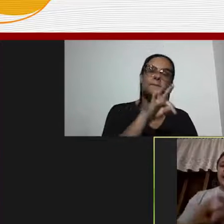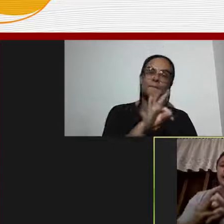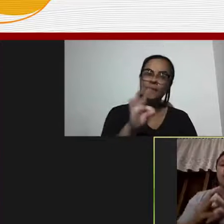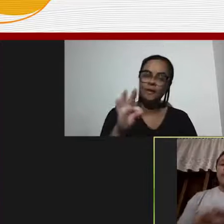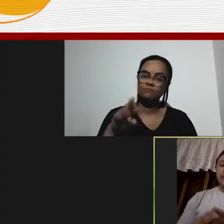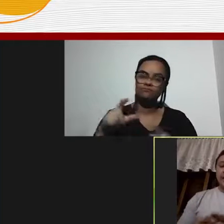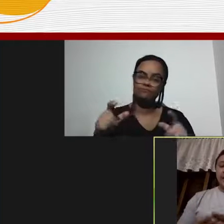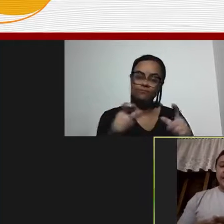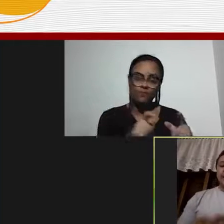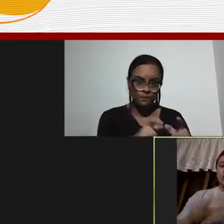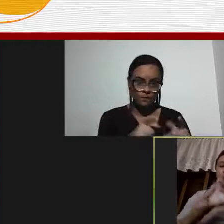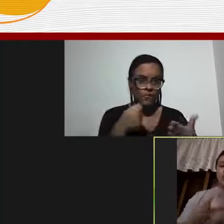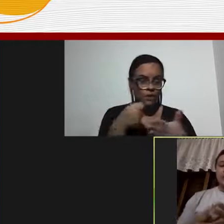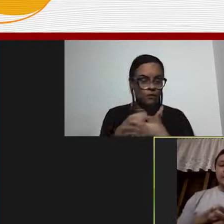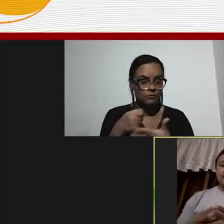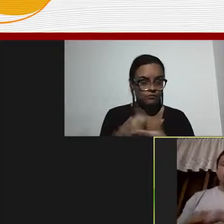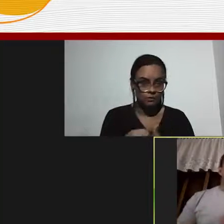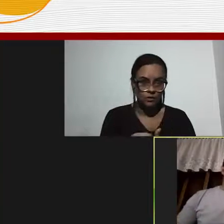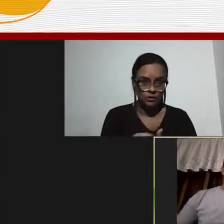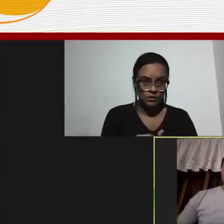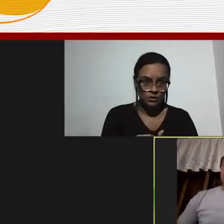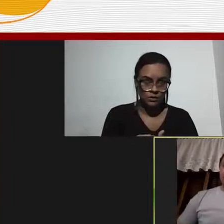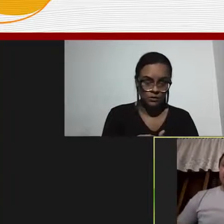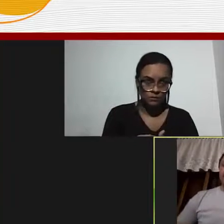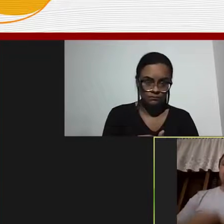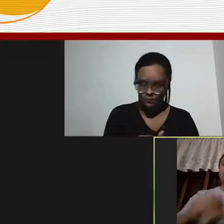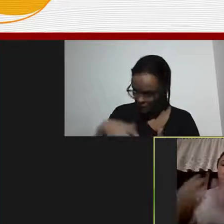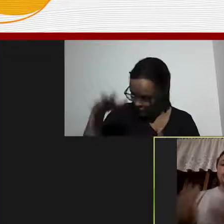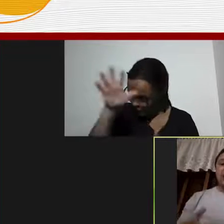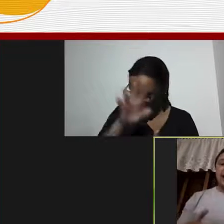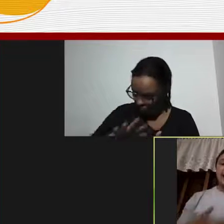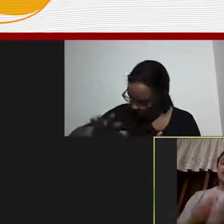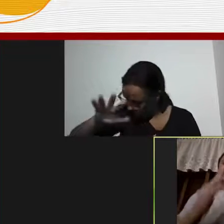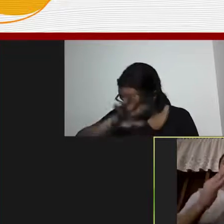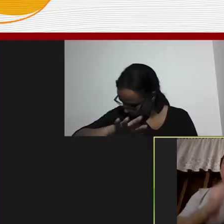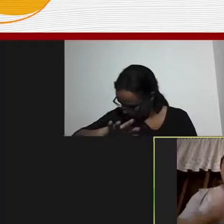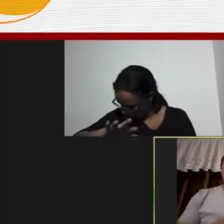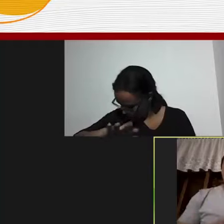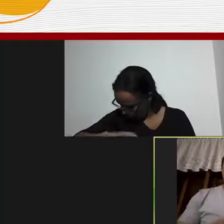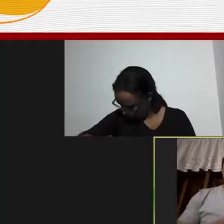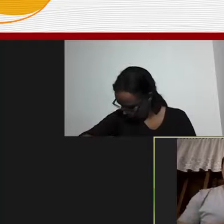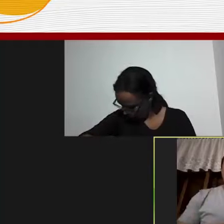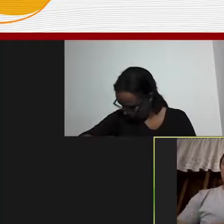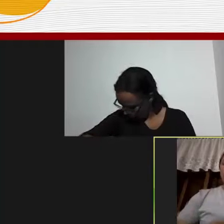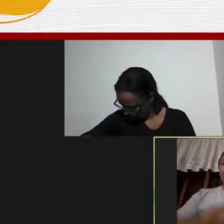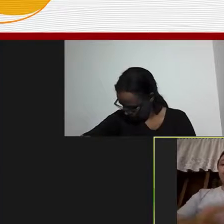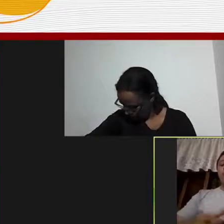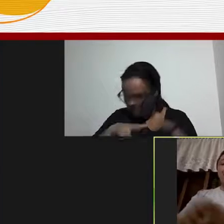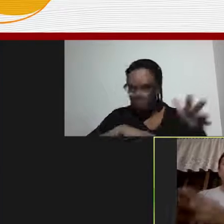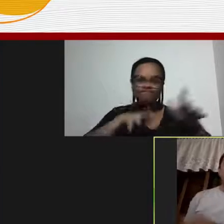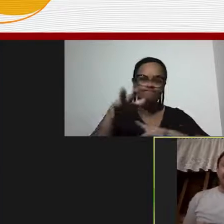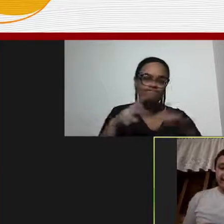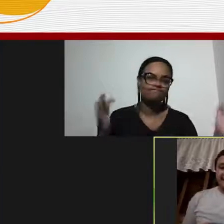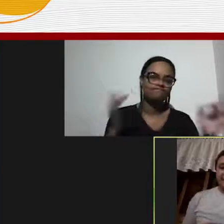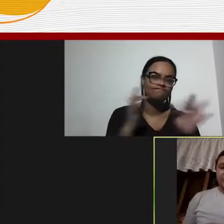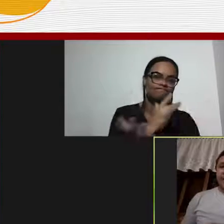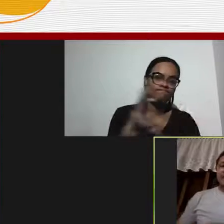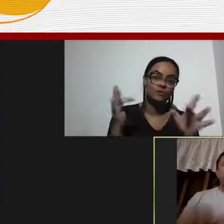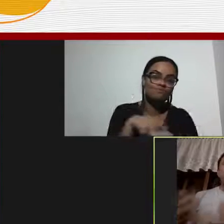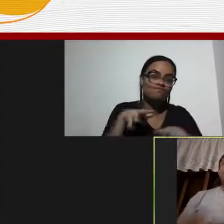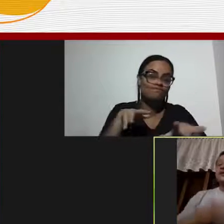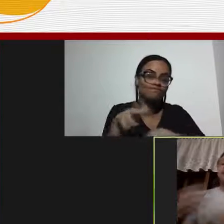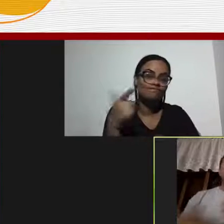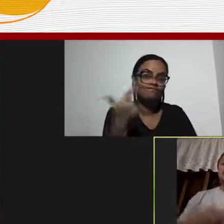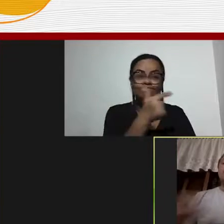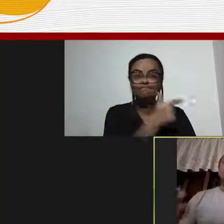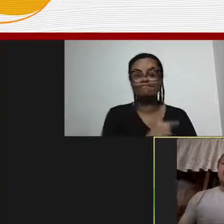onde obriga os estabelecimentos, os lugares a ter uma mobilidade urbana acessível,